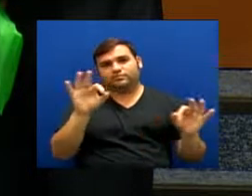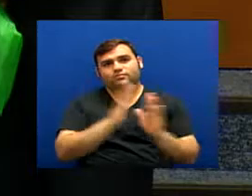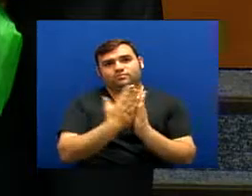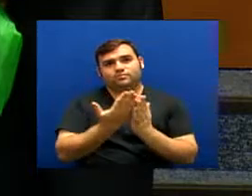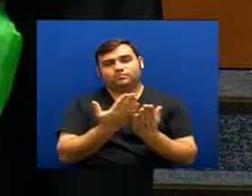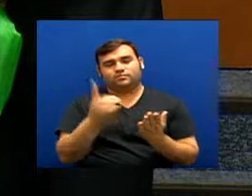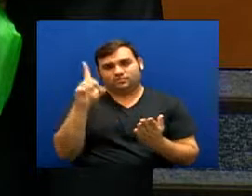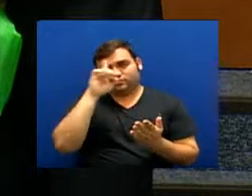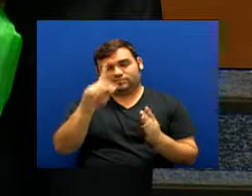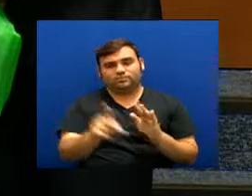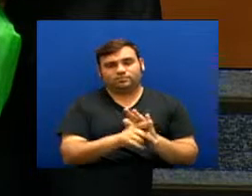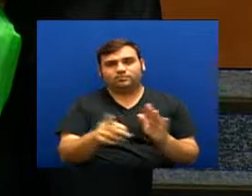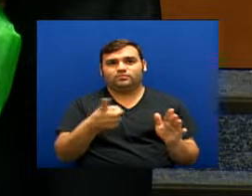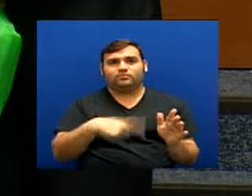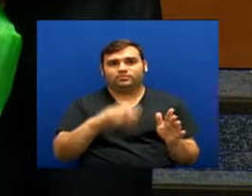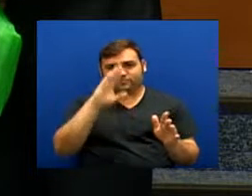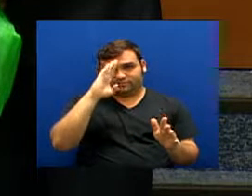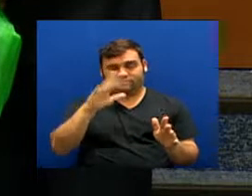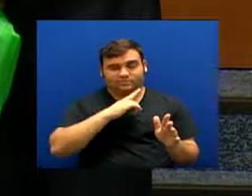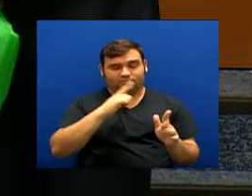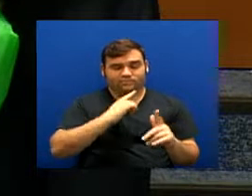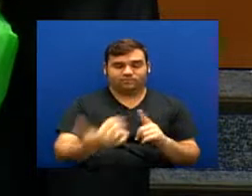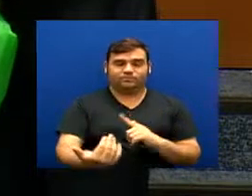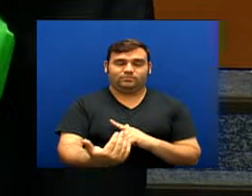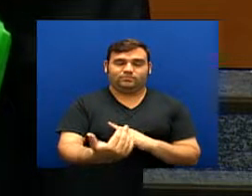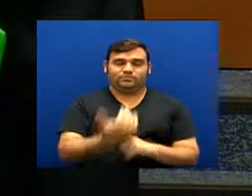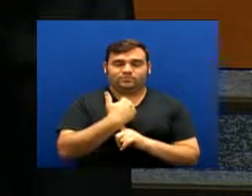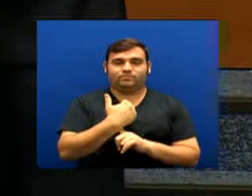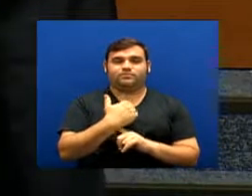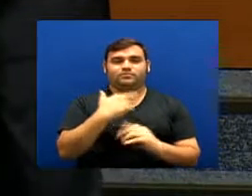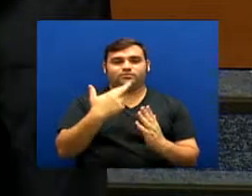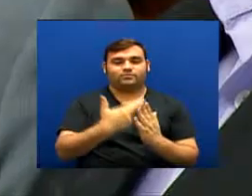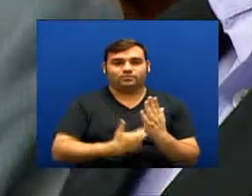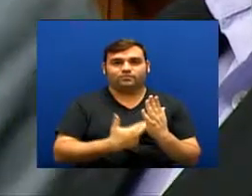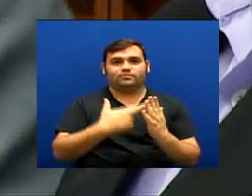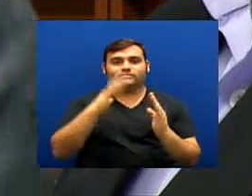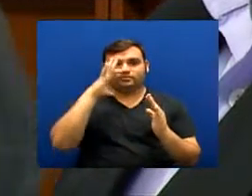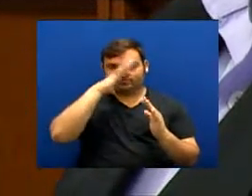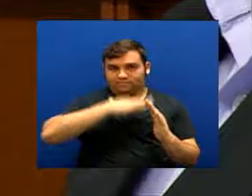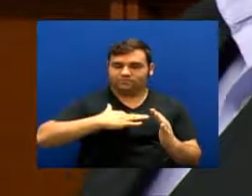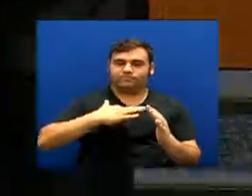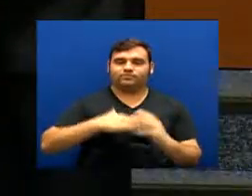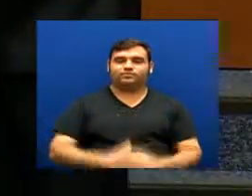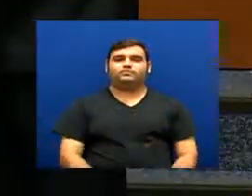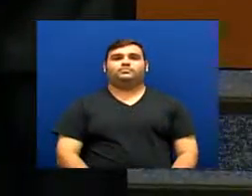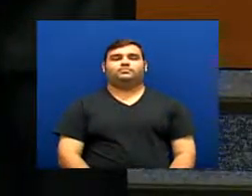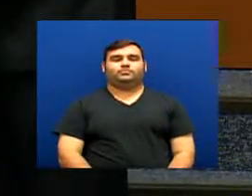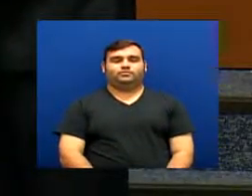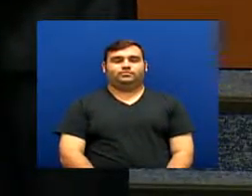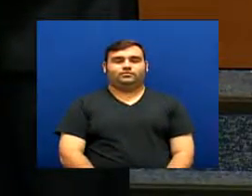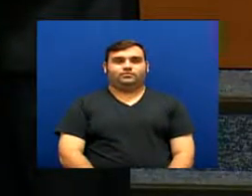como associação. O teor é o mesmo, grande amigo e companheiro Carlos Roberto Furlan,